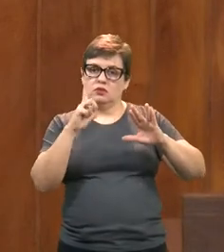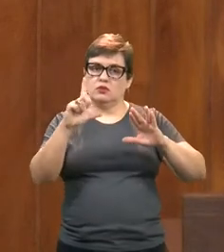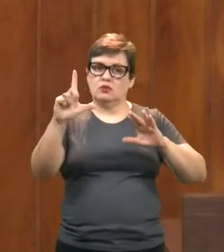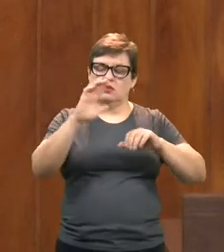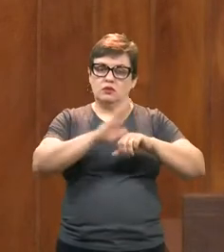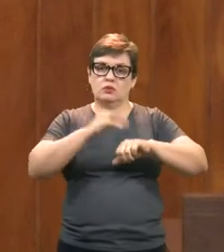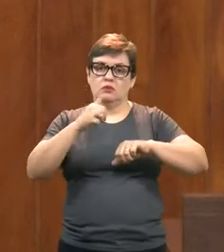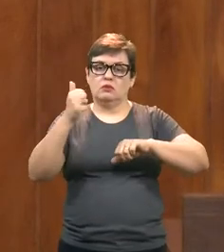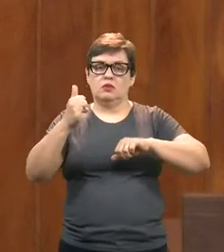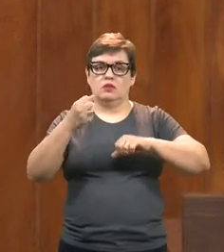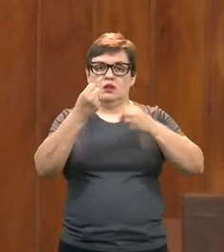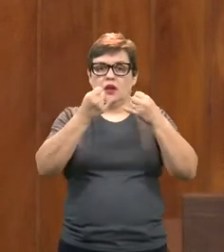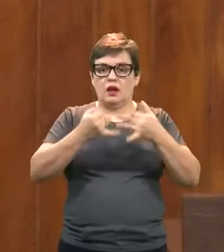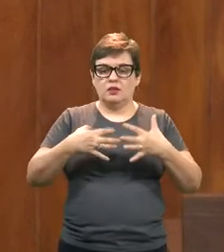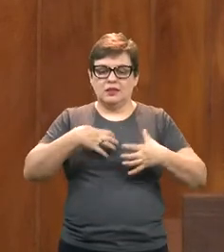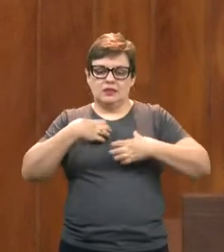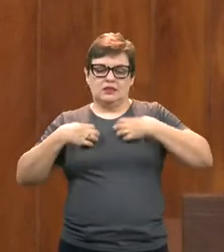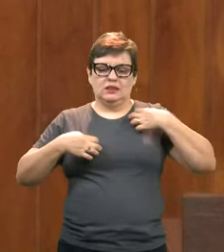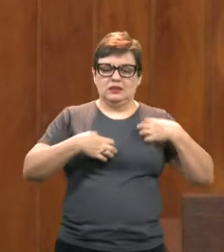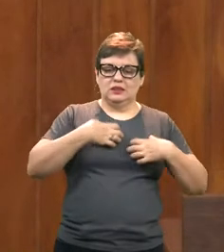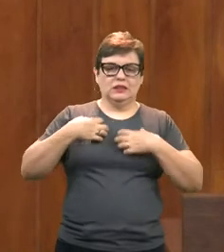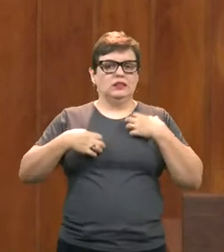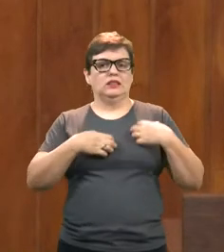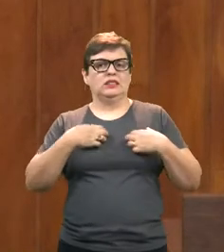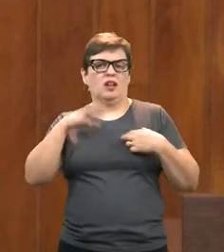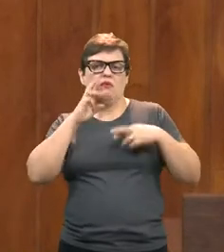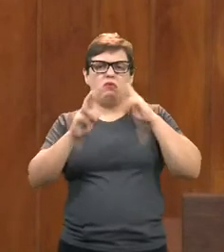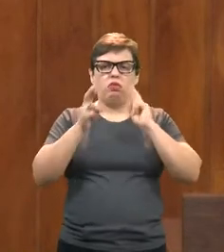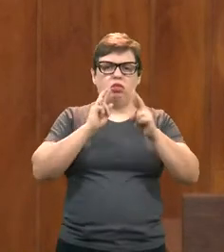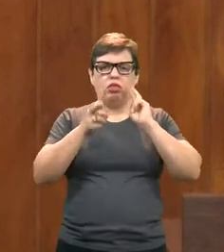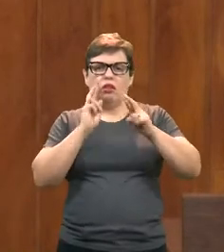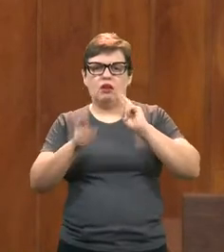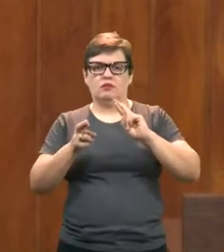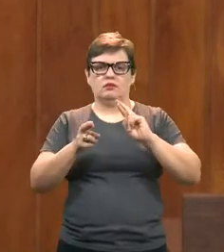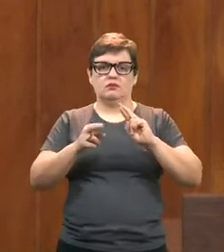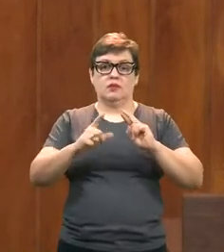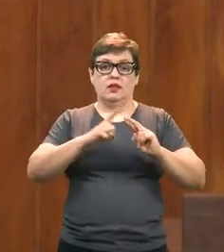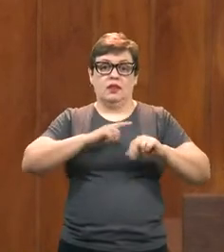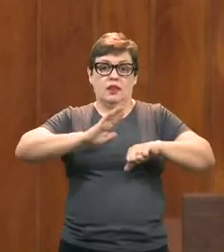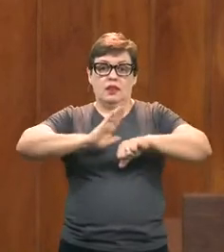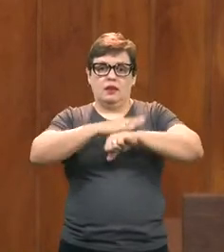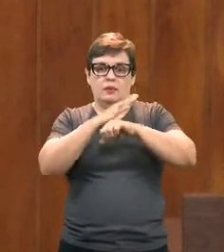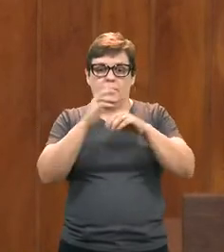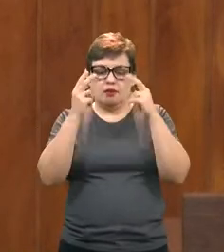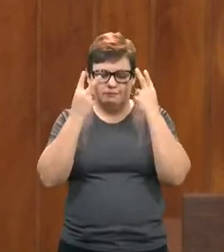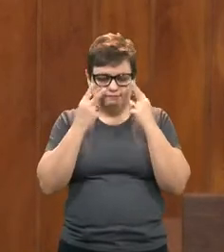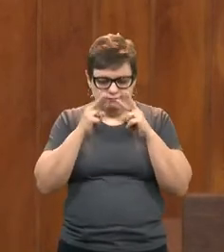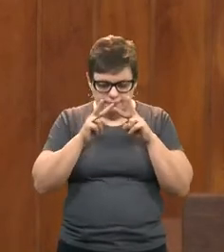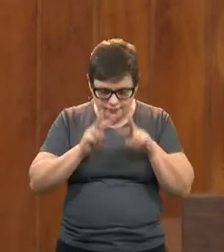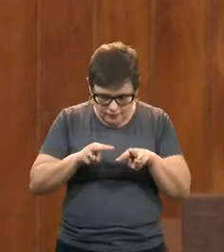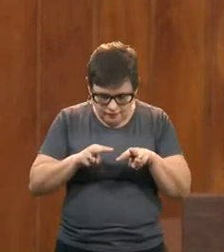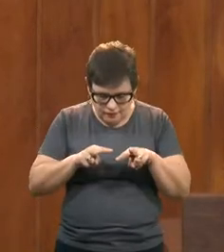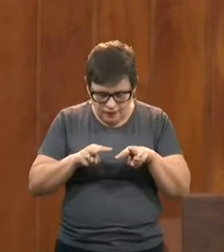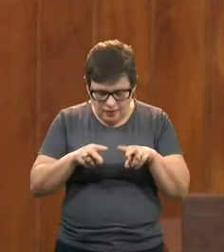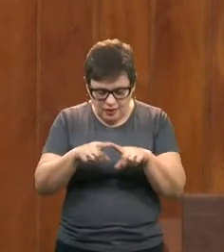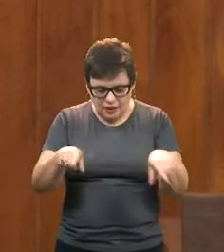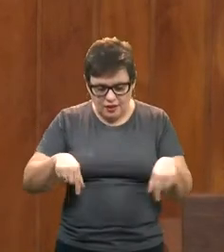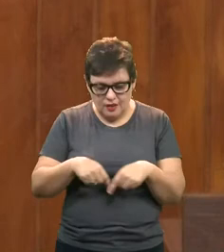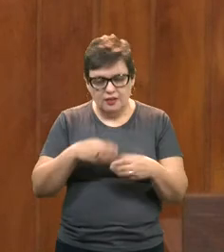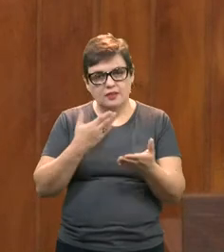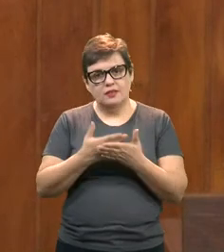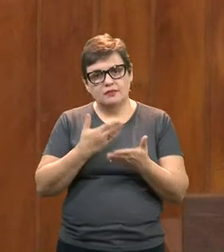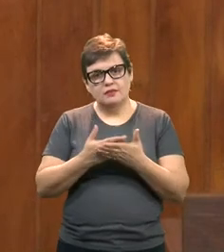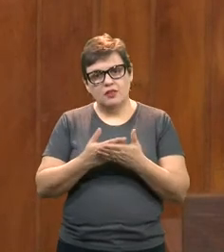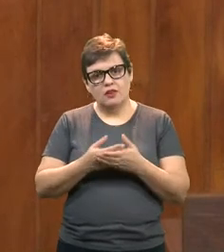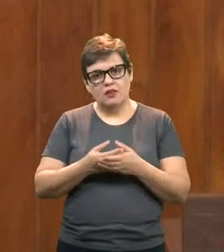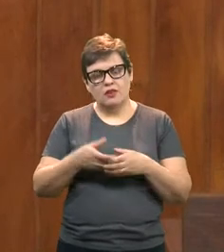característica. Ele adere melhor. Ele tem mais concentração durante a sala de aula. Ele tem a chance de